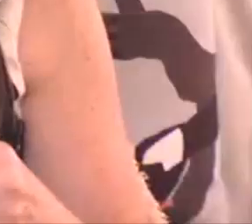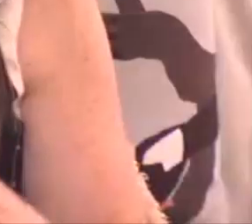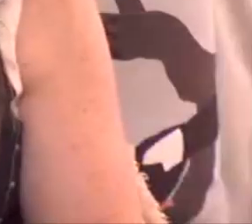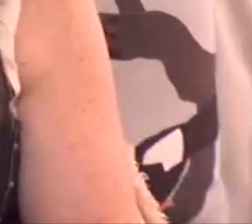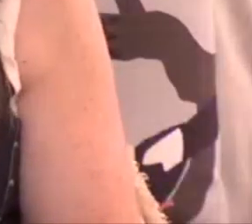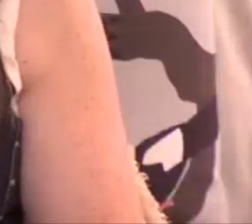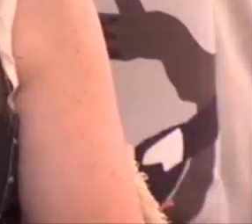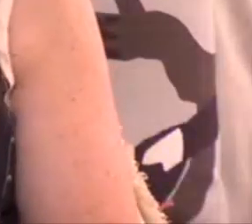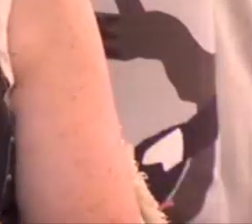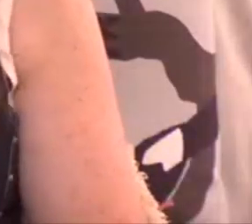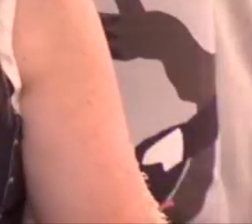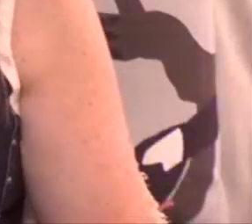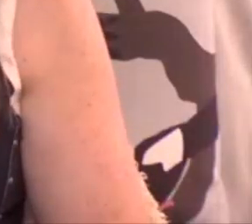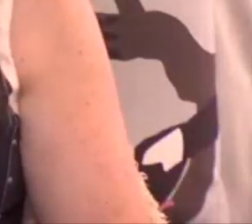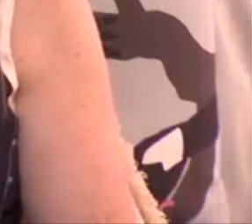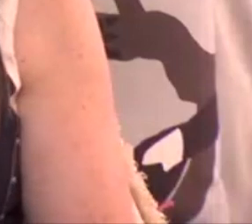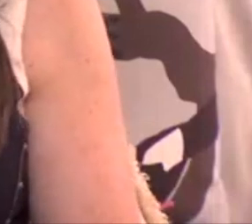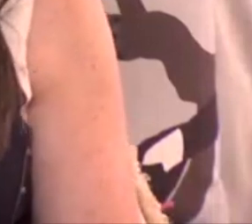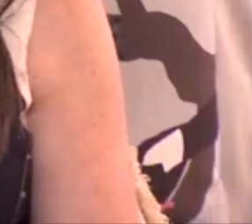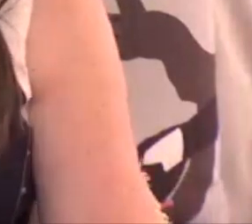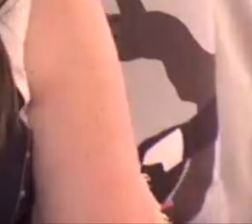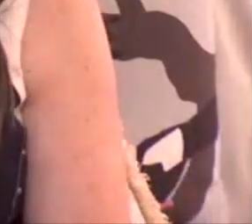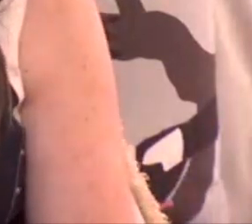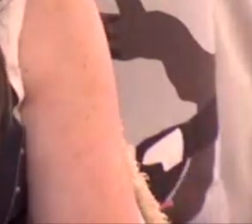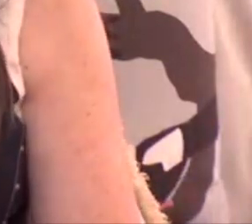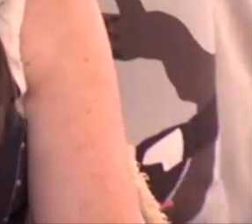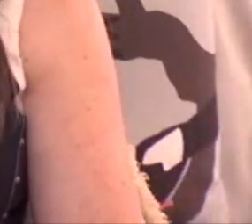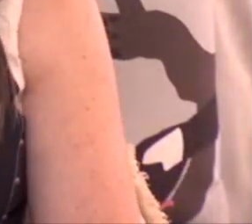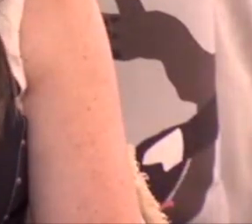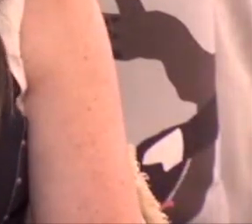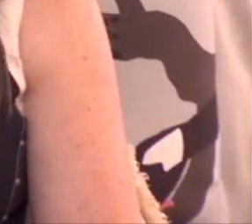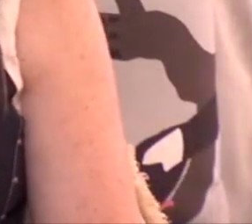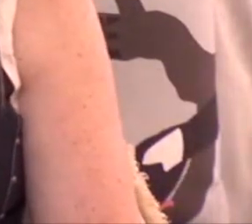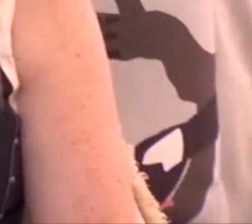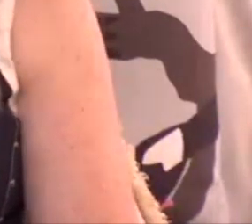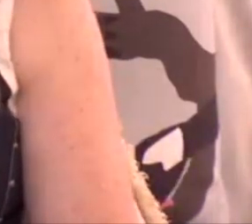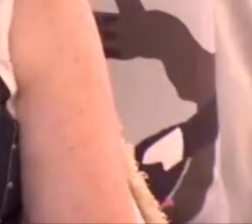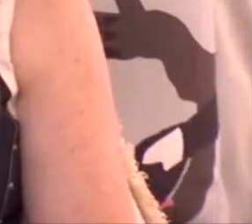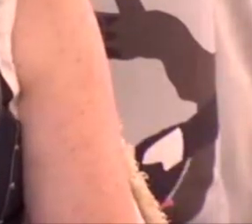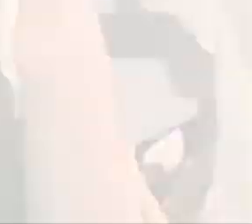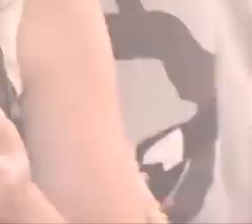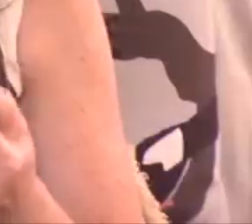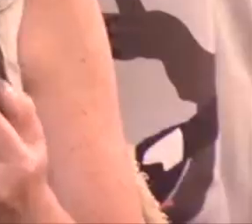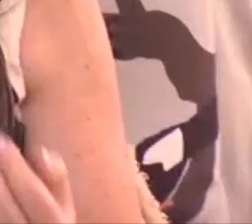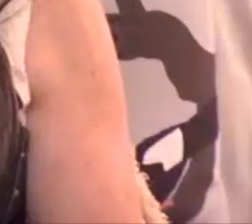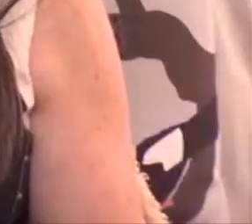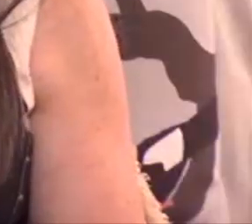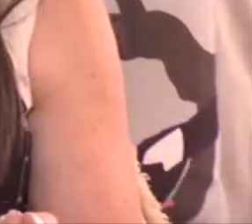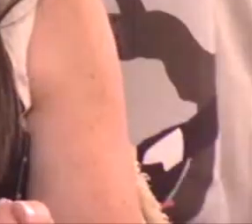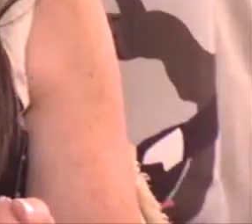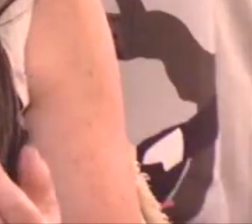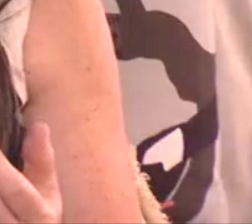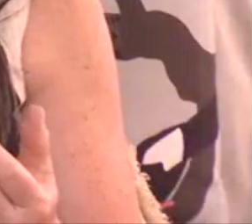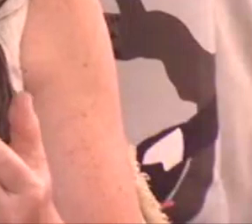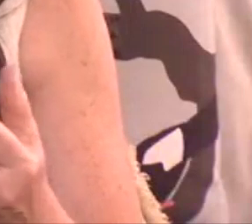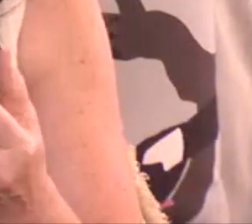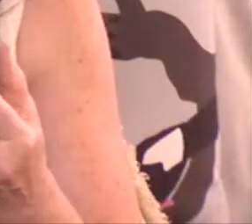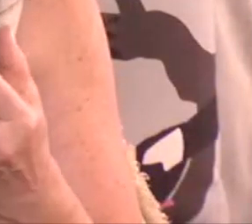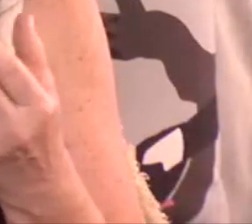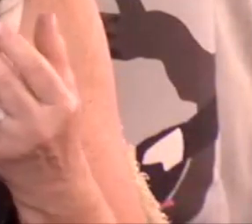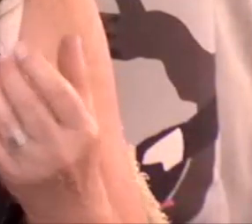Tem que acrescentar no seu dia a dia a atividade física e uma alimentação mais saudável. Adotar